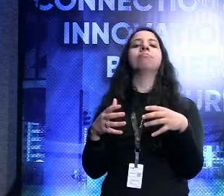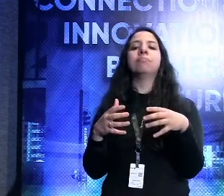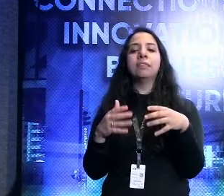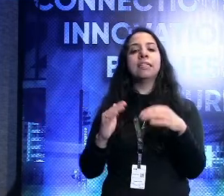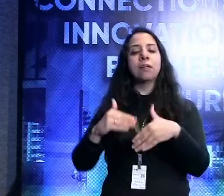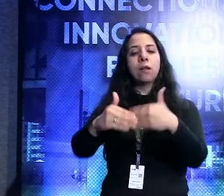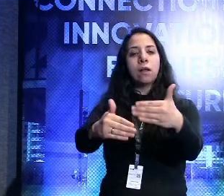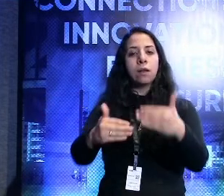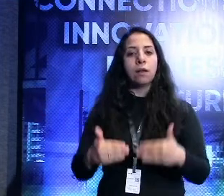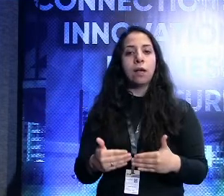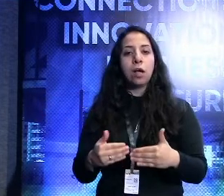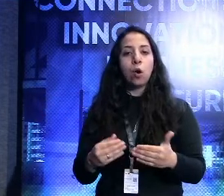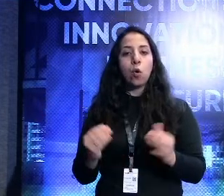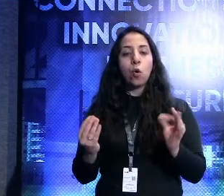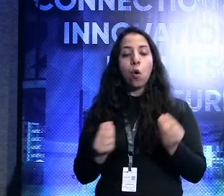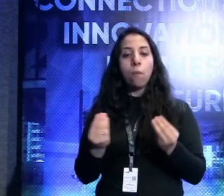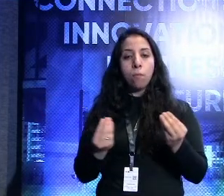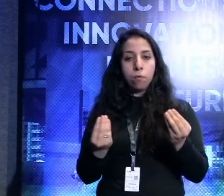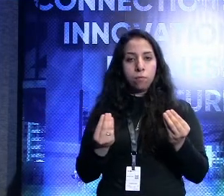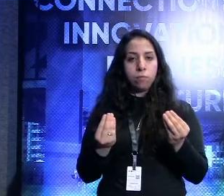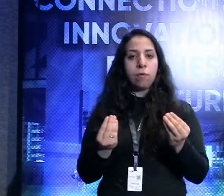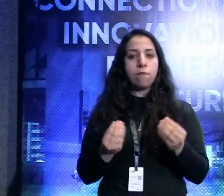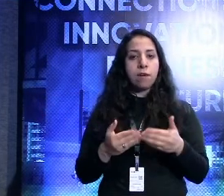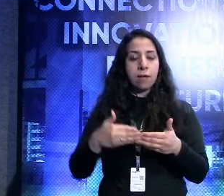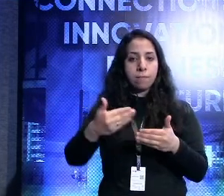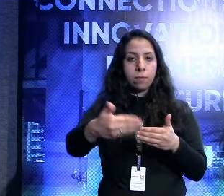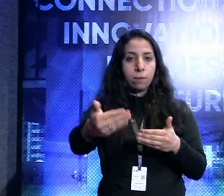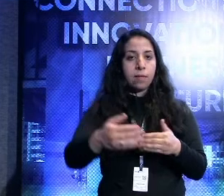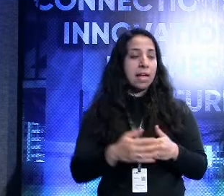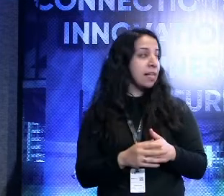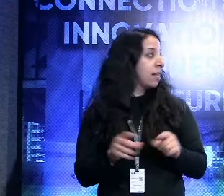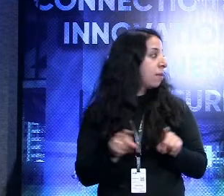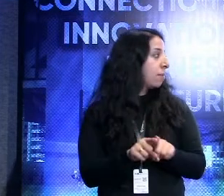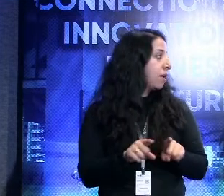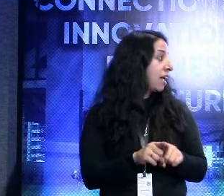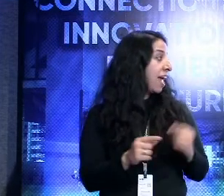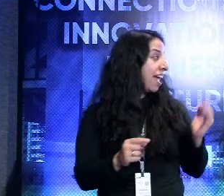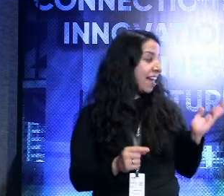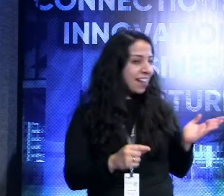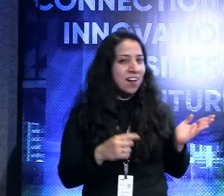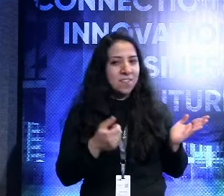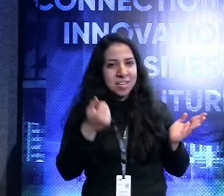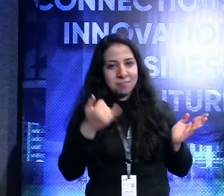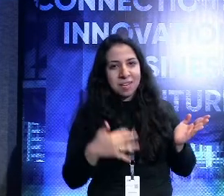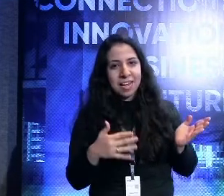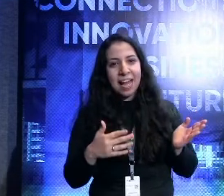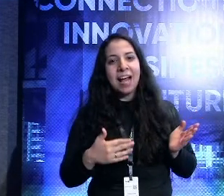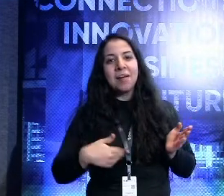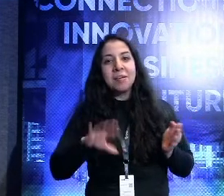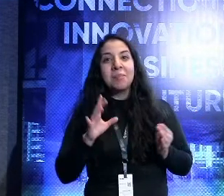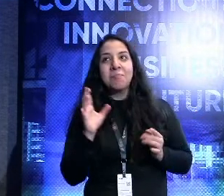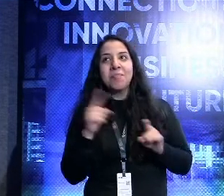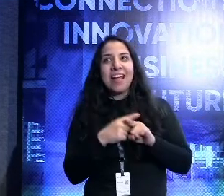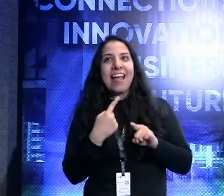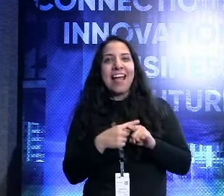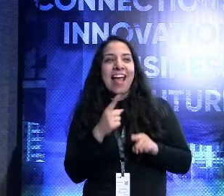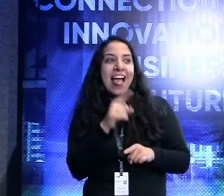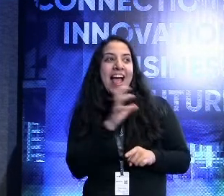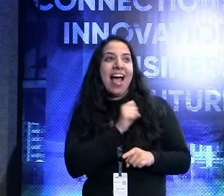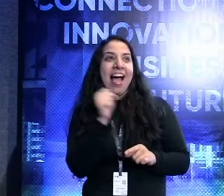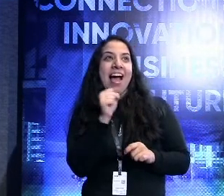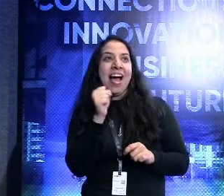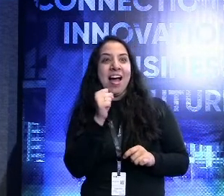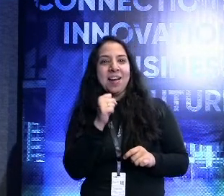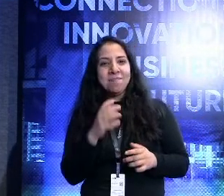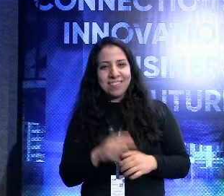vai contar para a gente de maneira muito engajada, porque ela ama essa parte, sobre o S-Warp para a gente. Vamos lá, Bea.